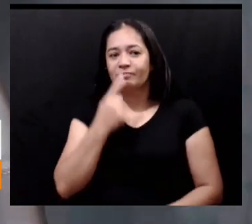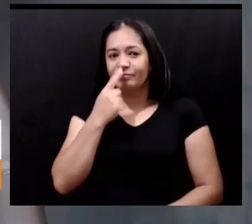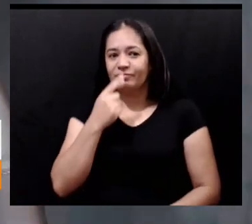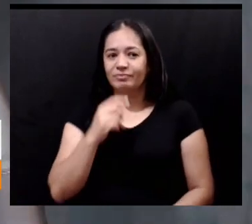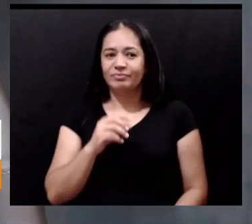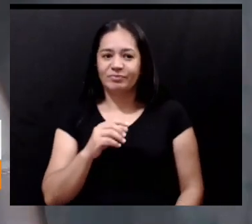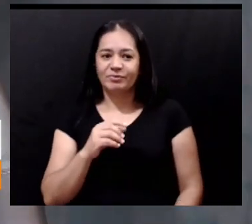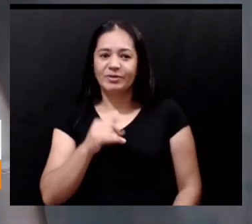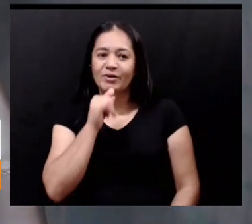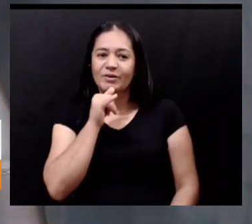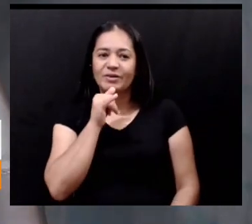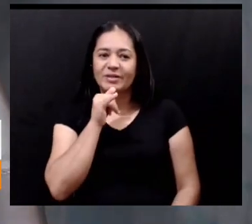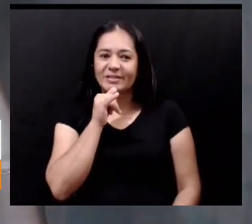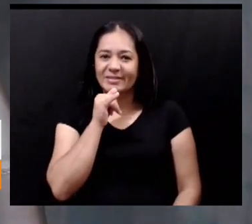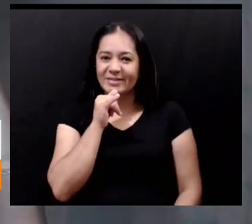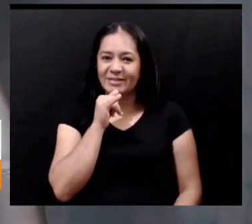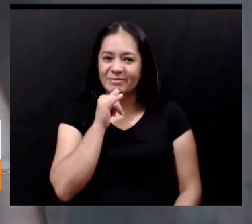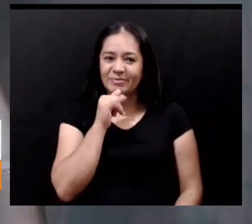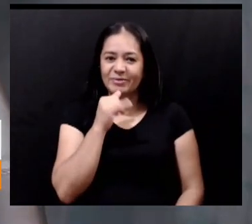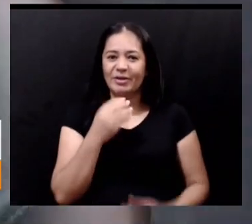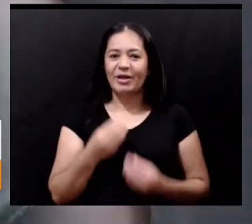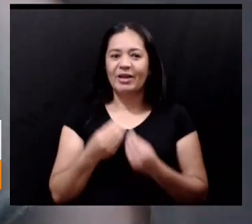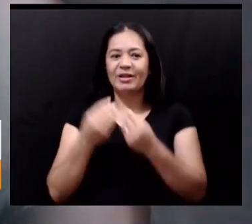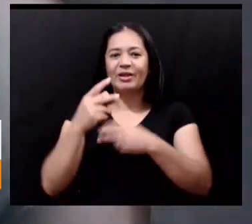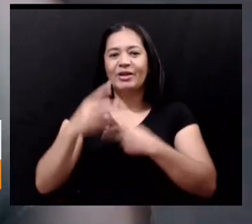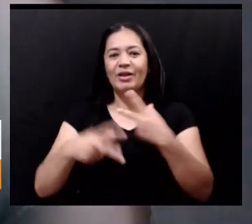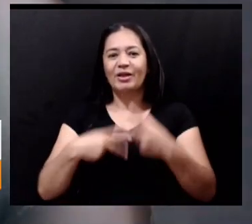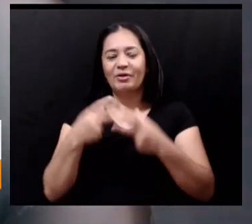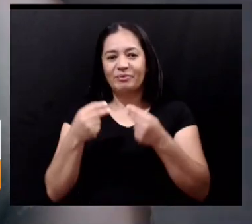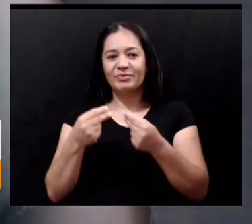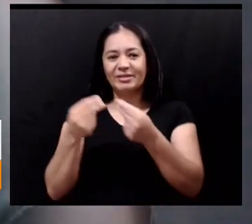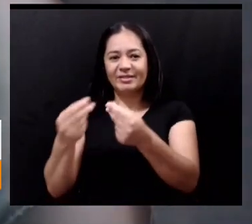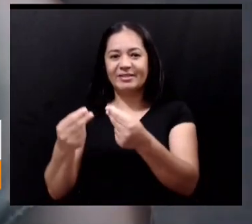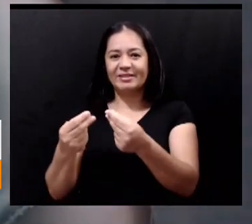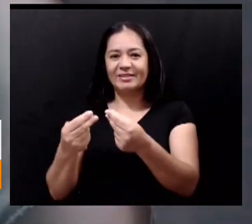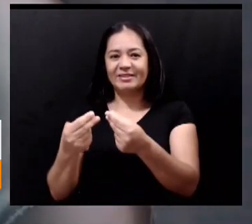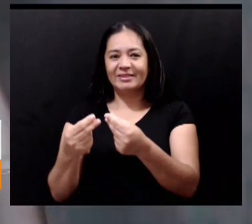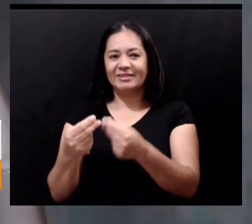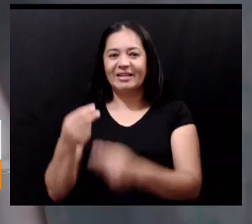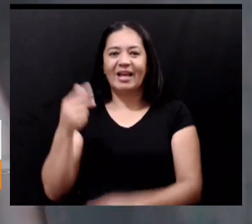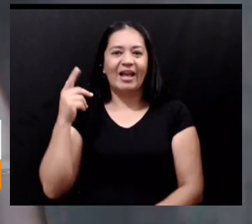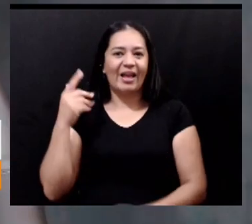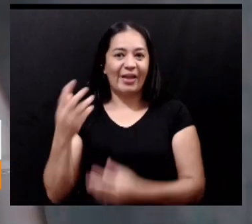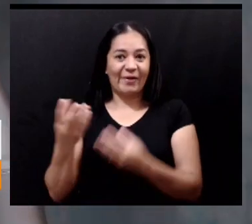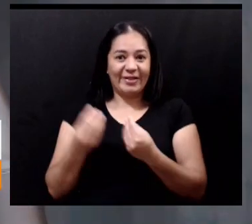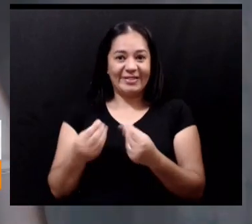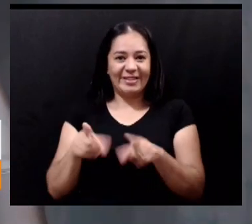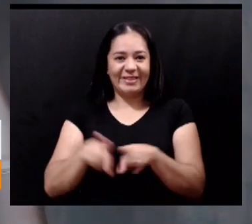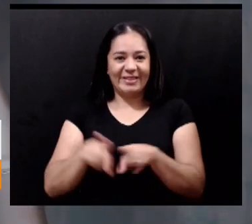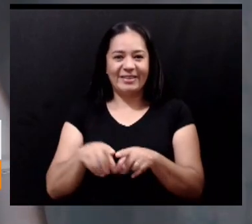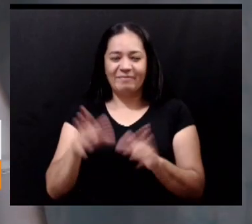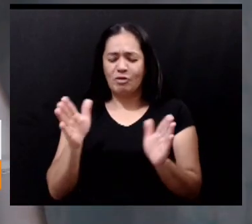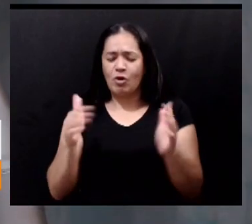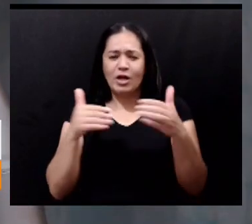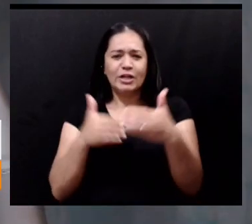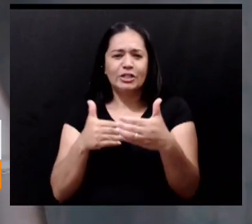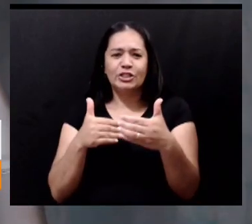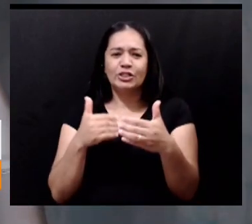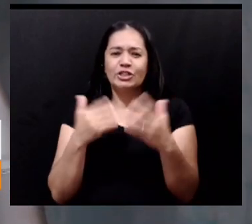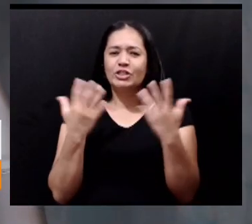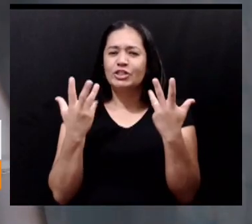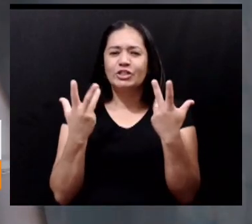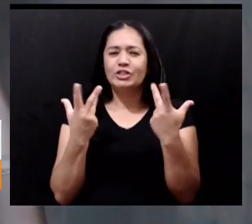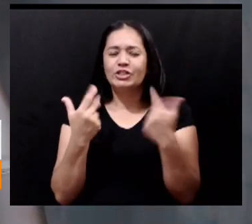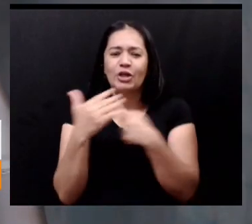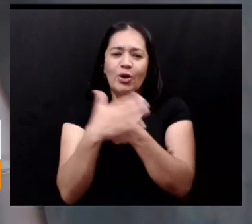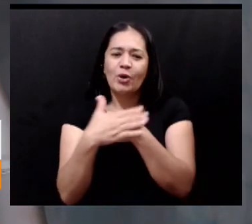até a capa do livro. Ganhei um livro também, uma caixinha toda carinhosa, né? Algo assim